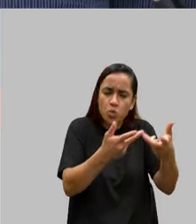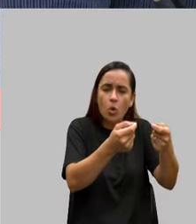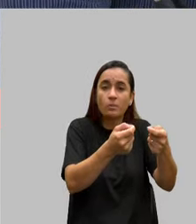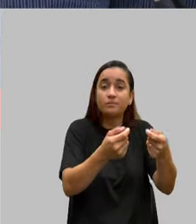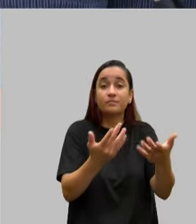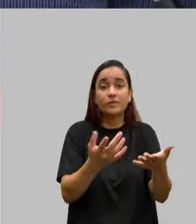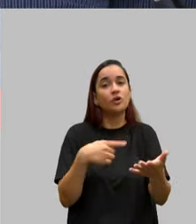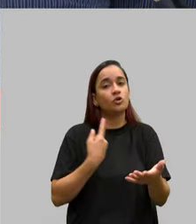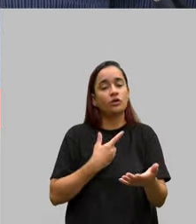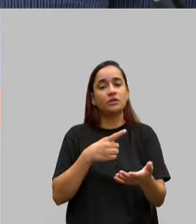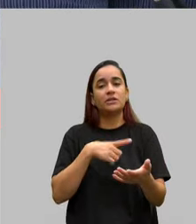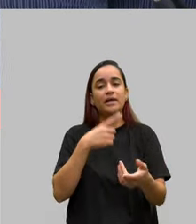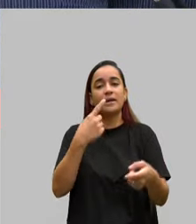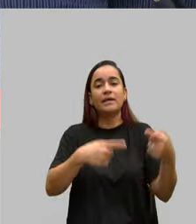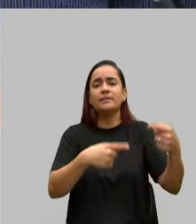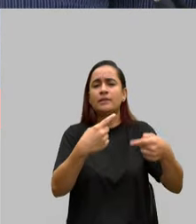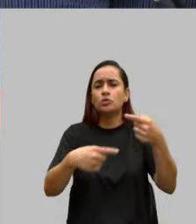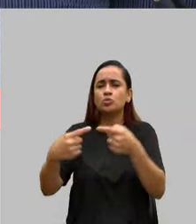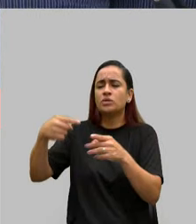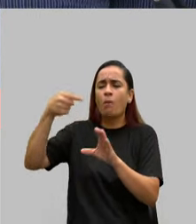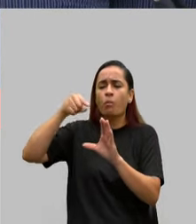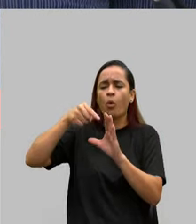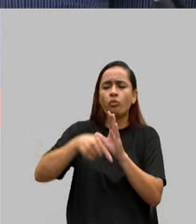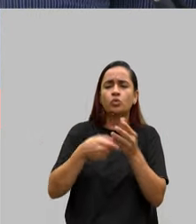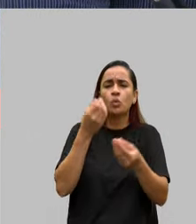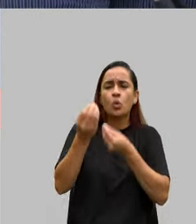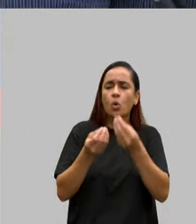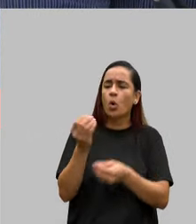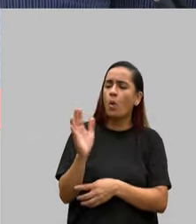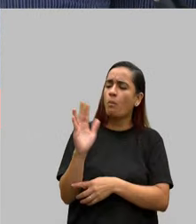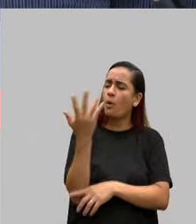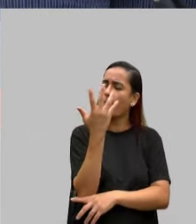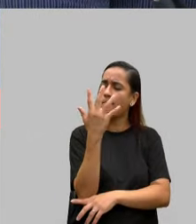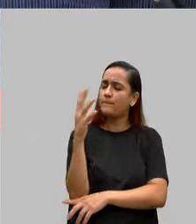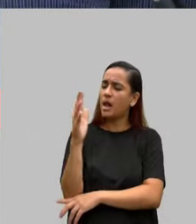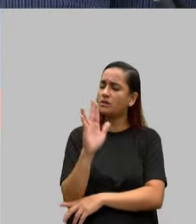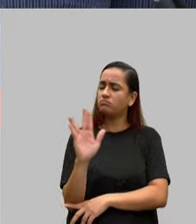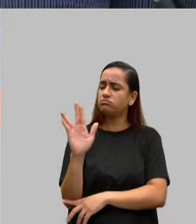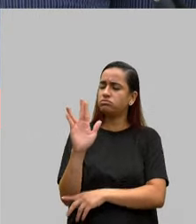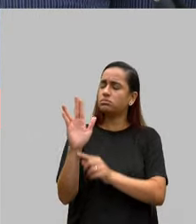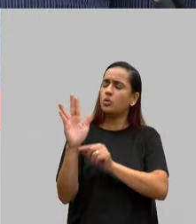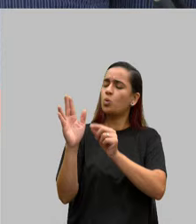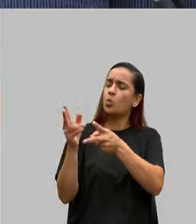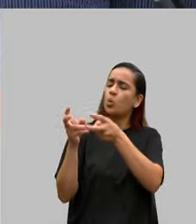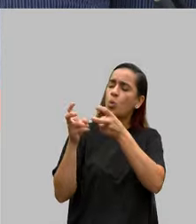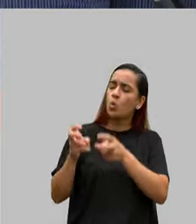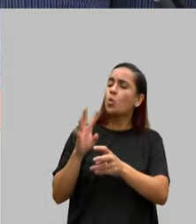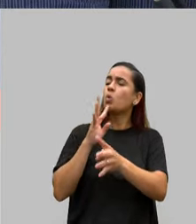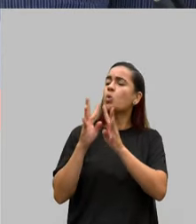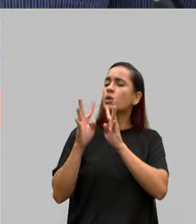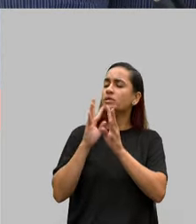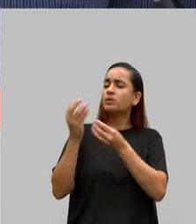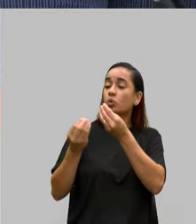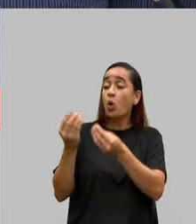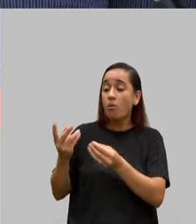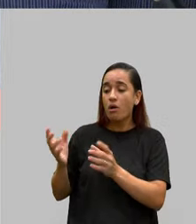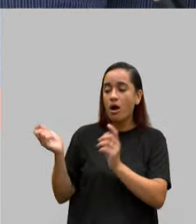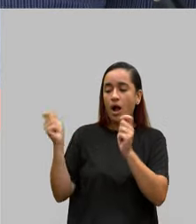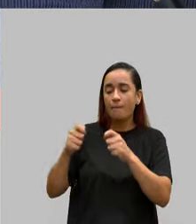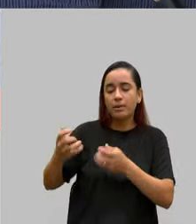profunda sobre a planta o conhecimento da planta e os seus impactos na nossa sociedade